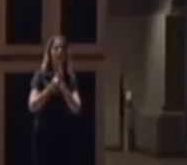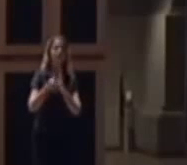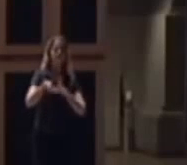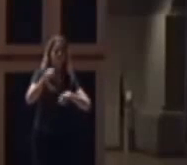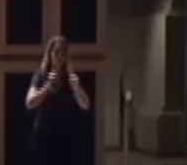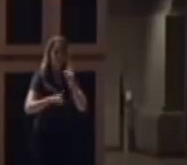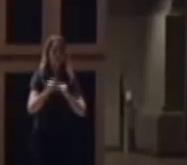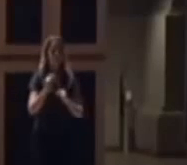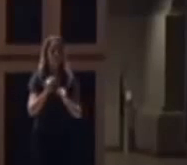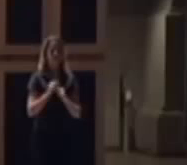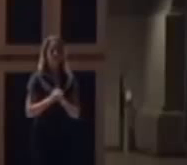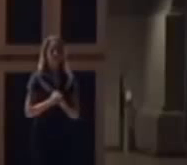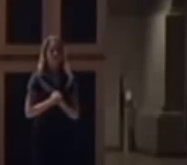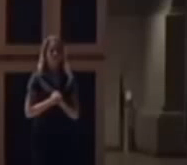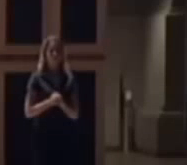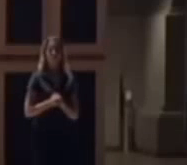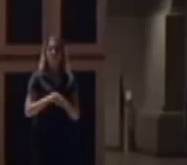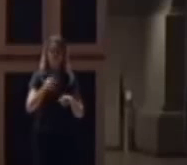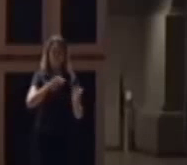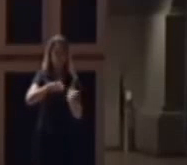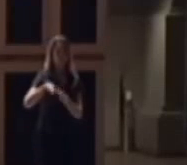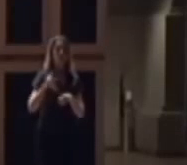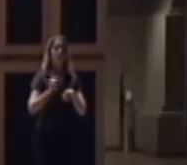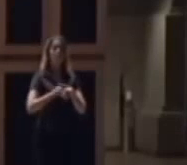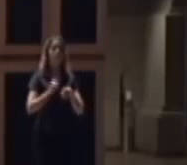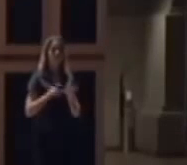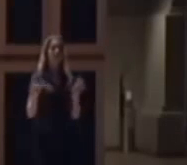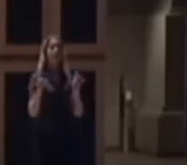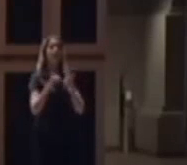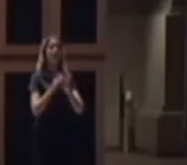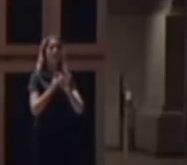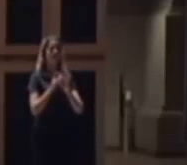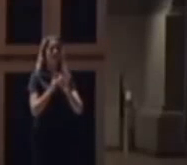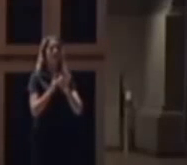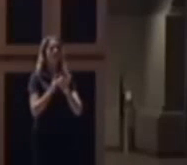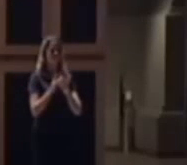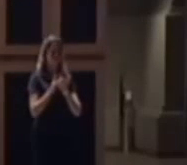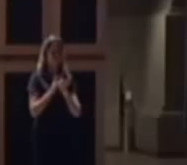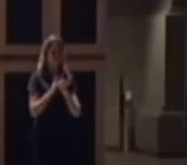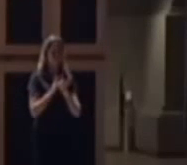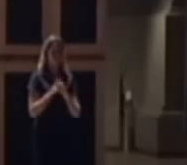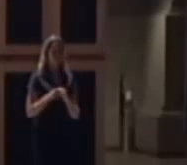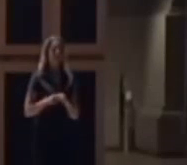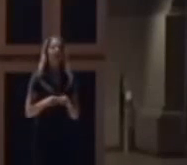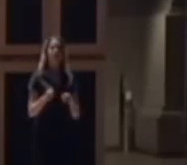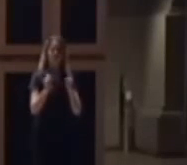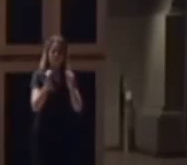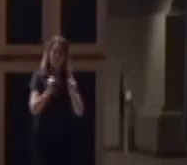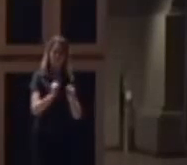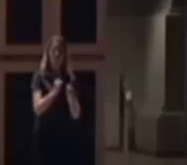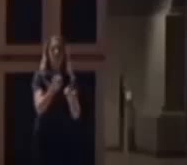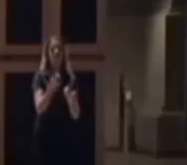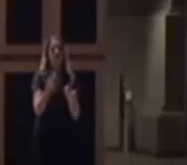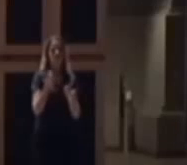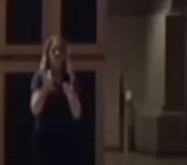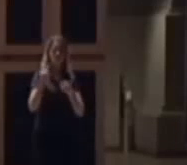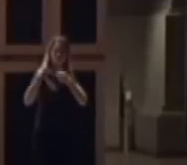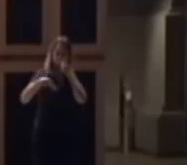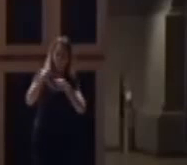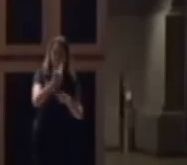seletivo. O termo de parceria é a materialização desse vínculo de cooperação entre o poder público e a